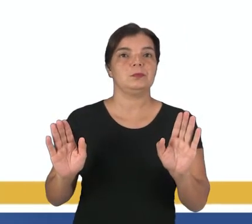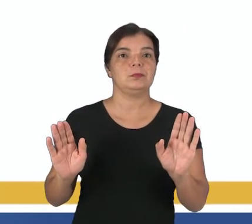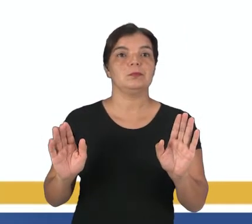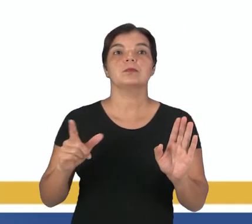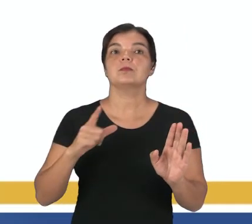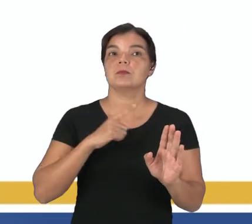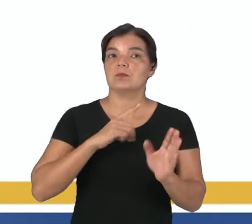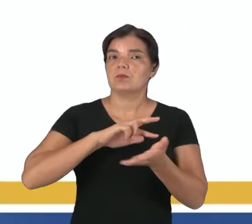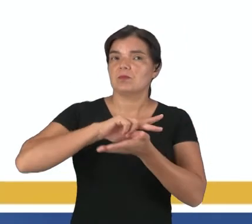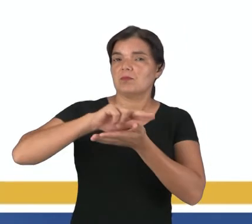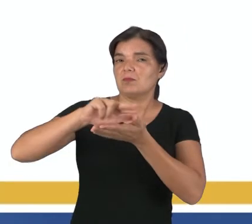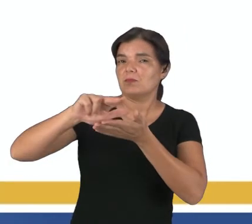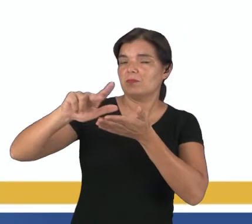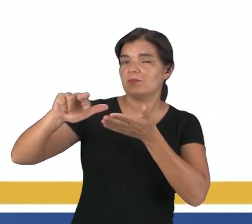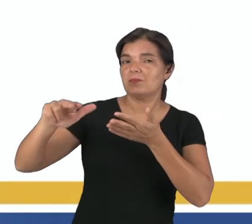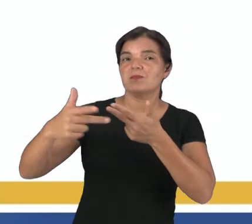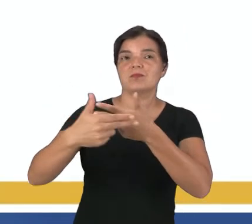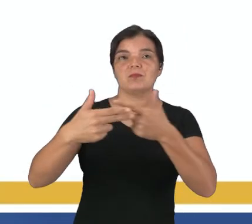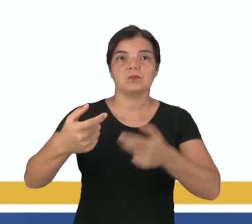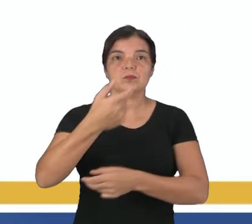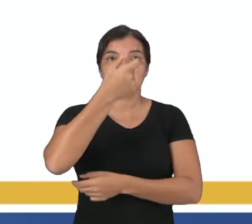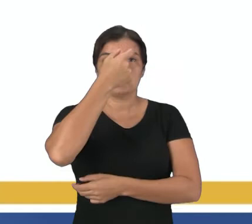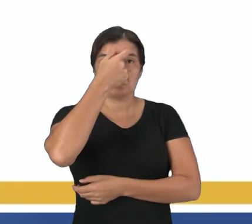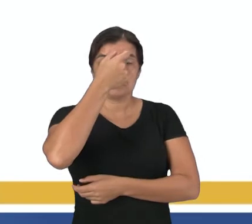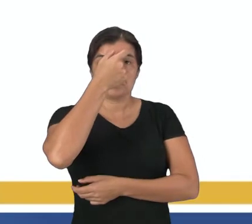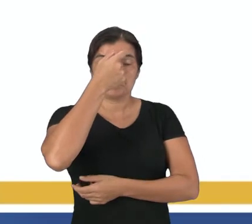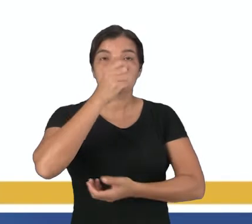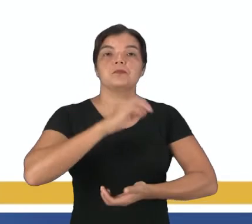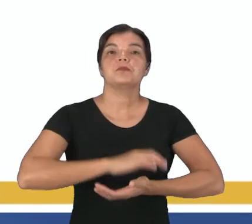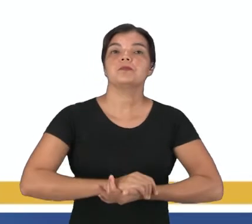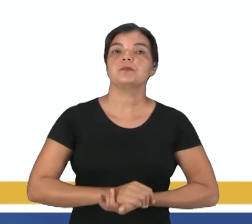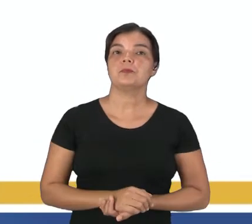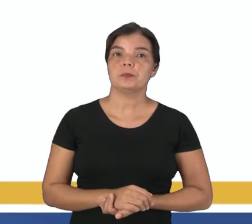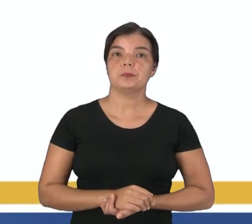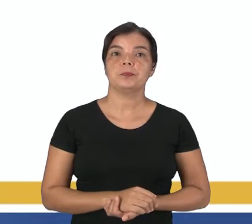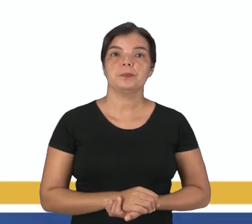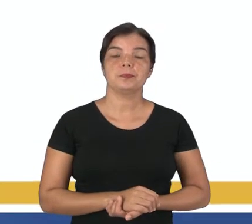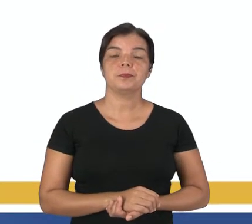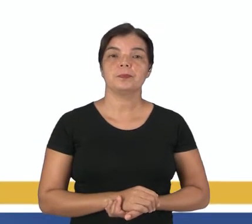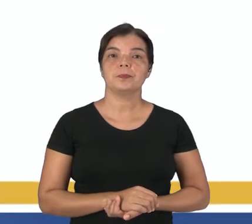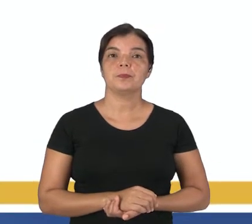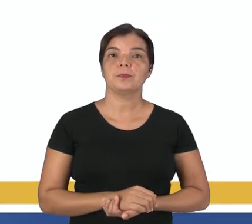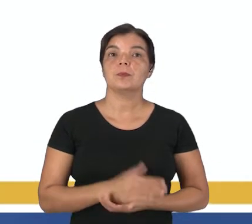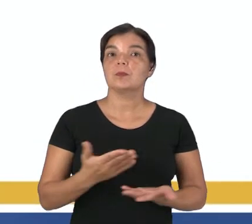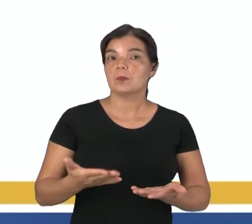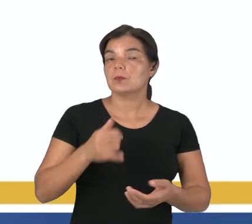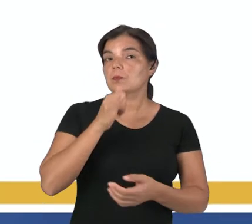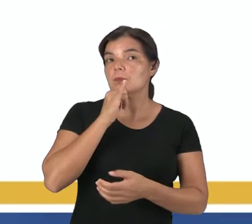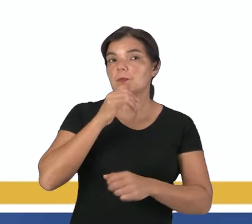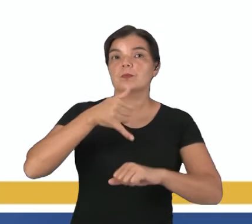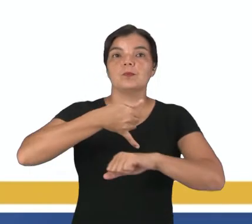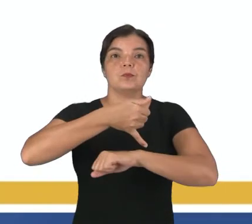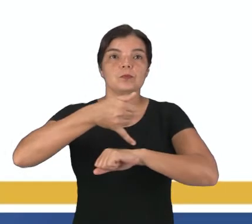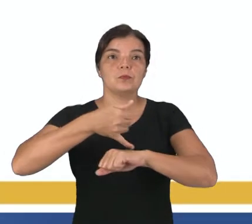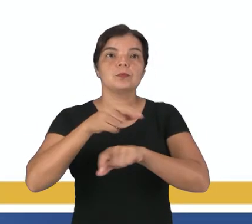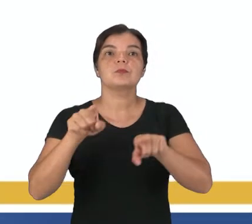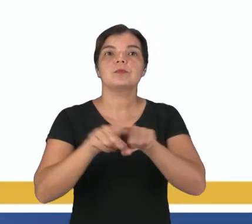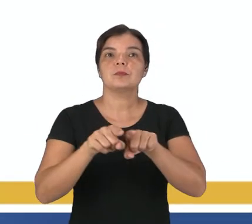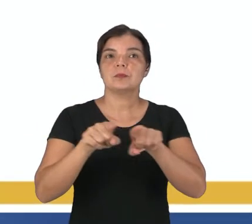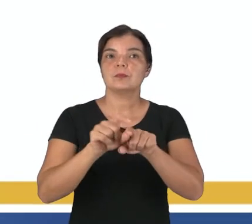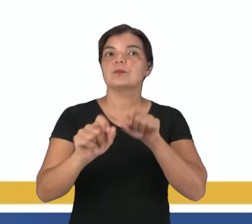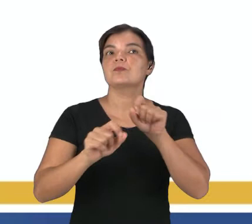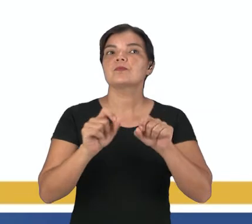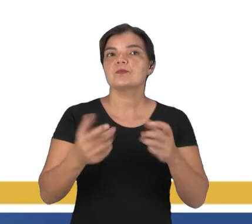porém Eles são muito diversificados e devido a isso ele desempenha várias funções diferentes no organismo por exemplo